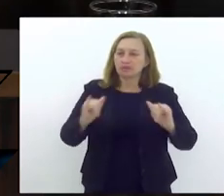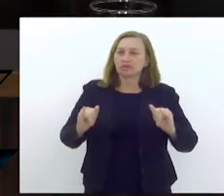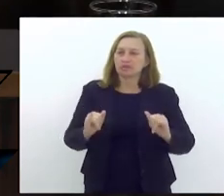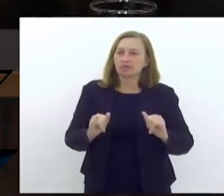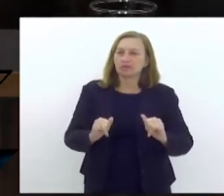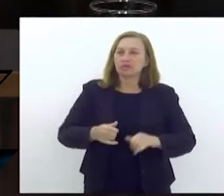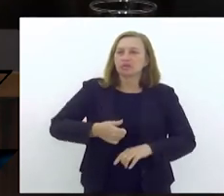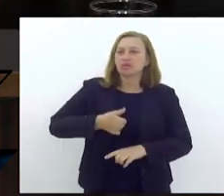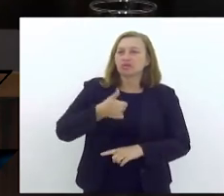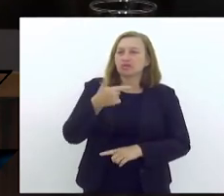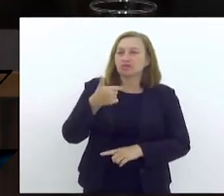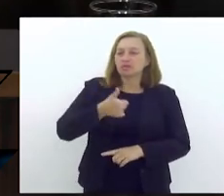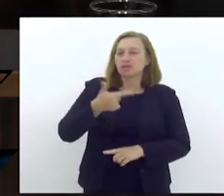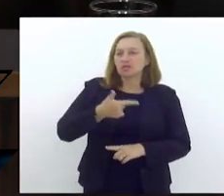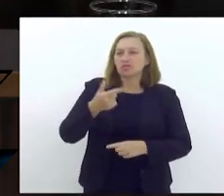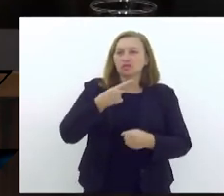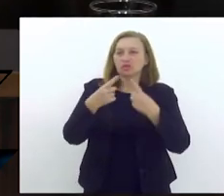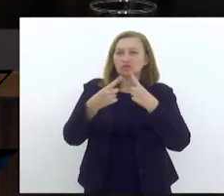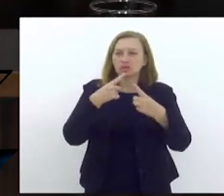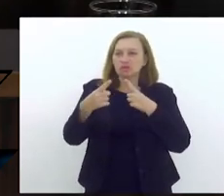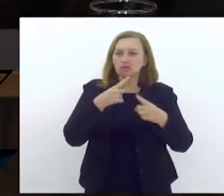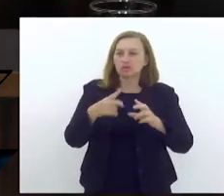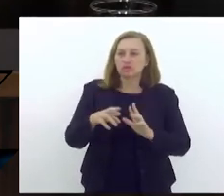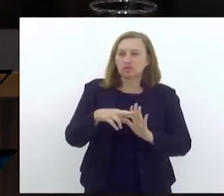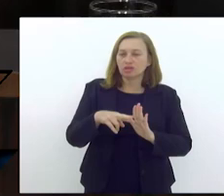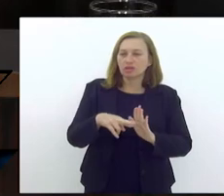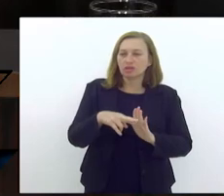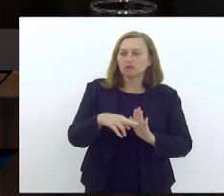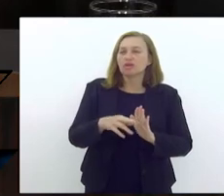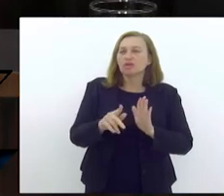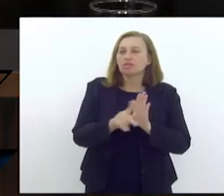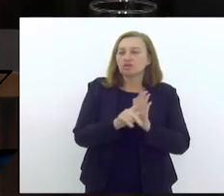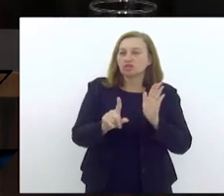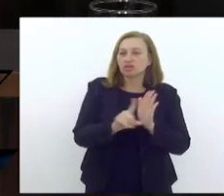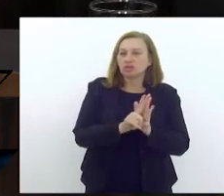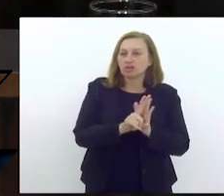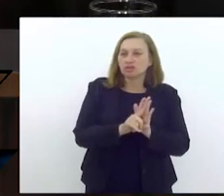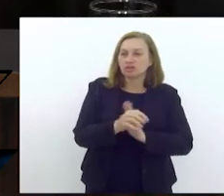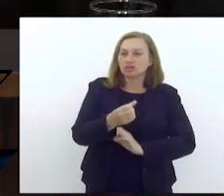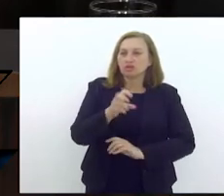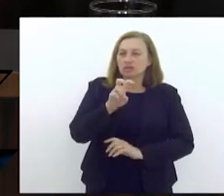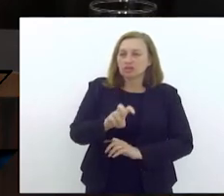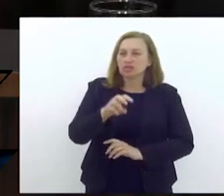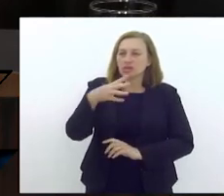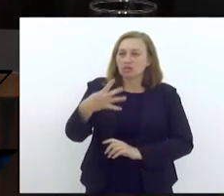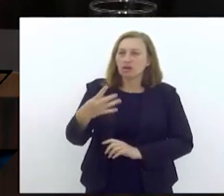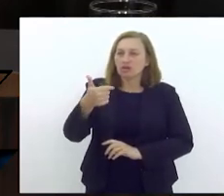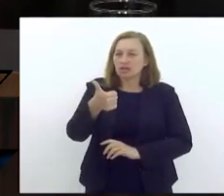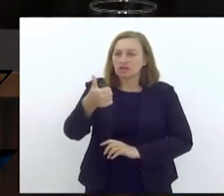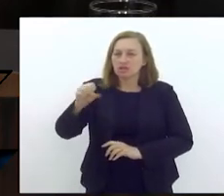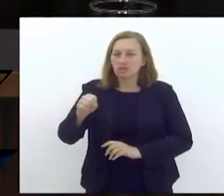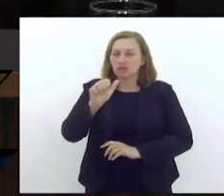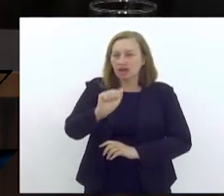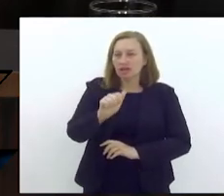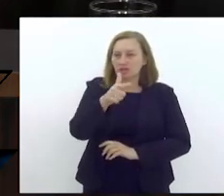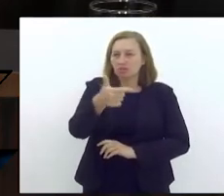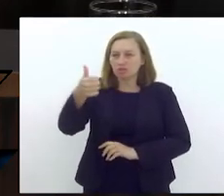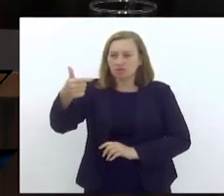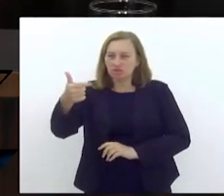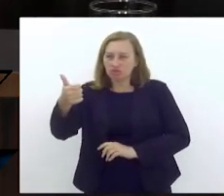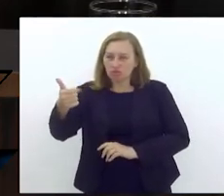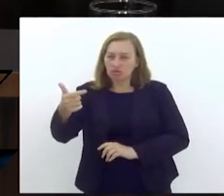entre tramitação ordinária em segunda discussão redação do vencido projeto de lei número 5418 a de